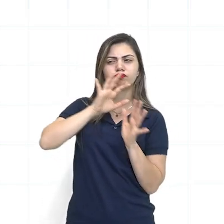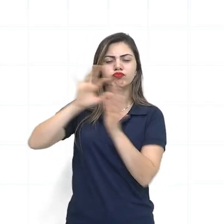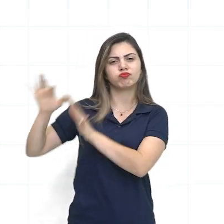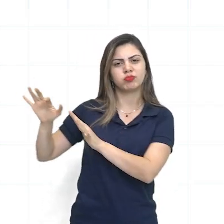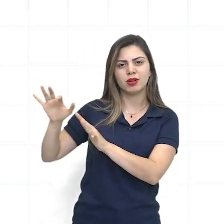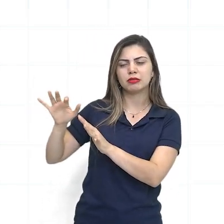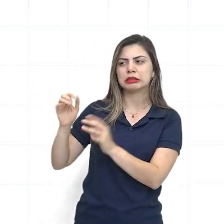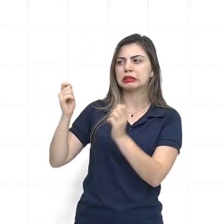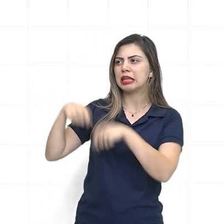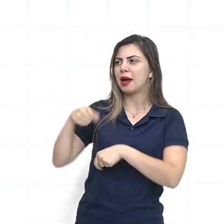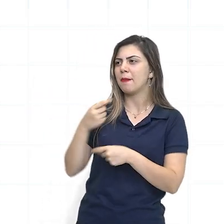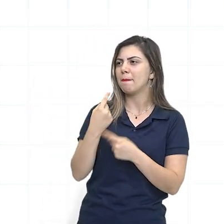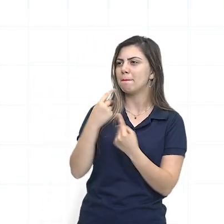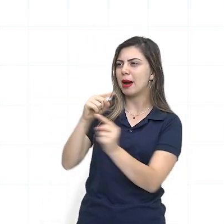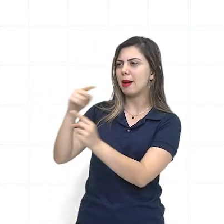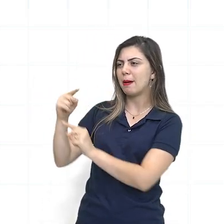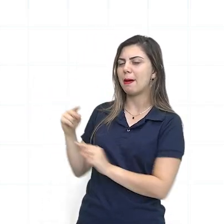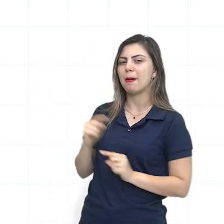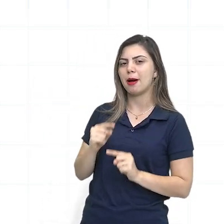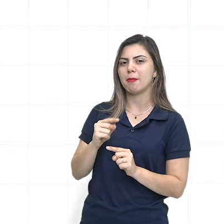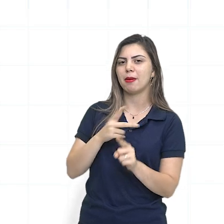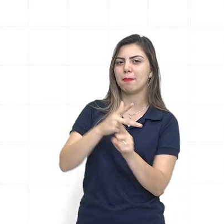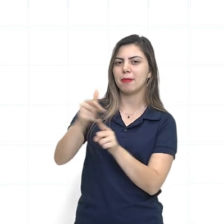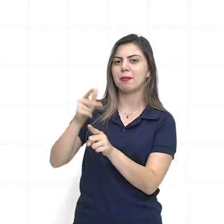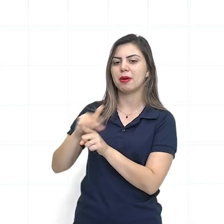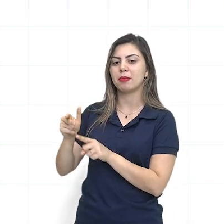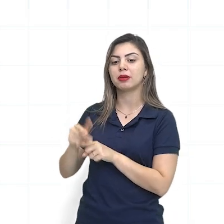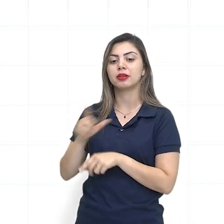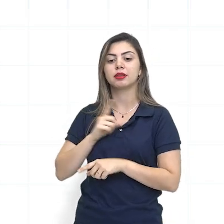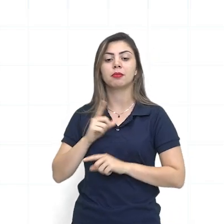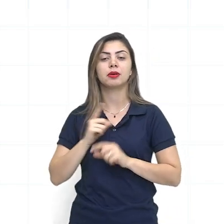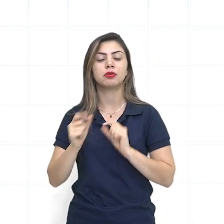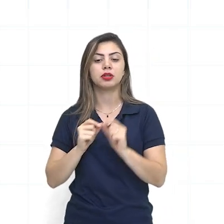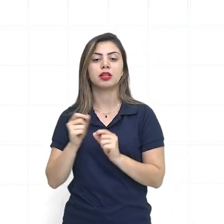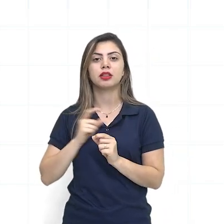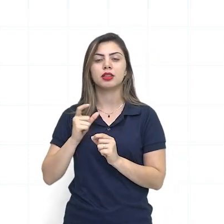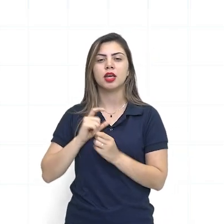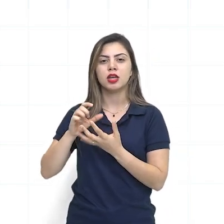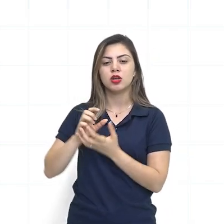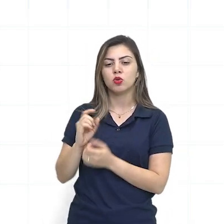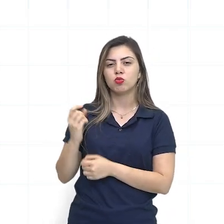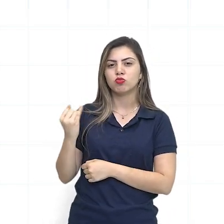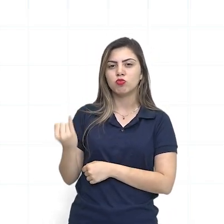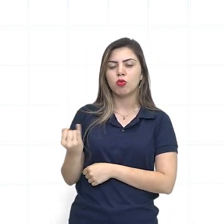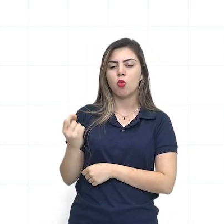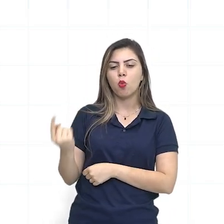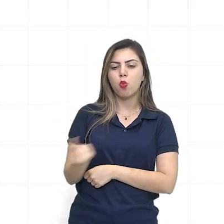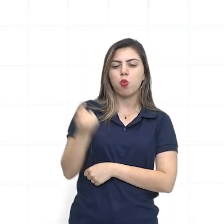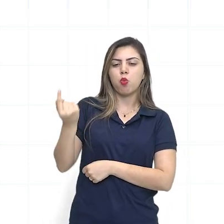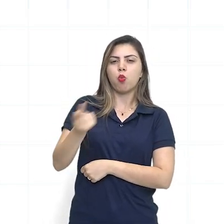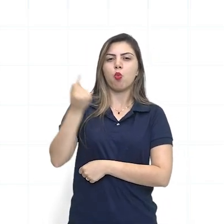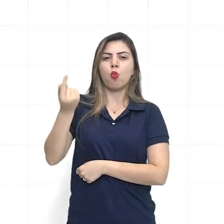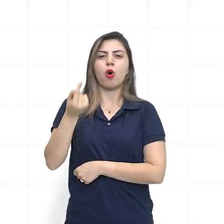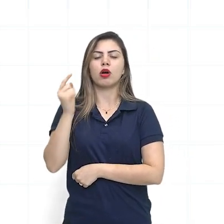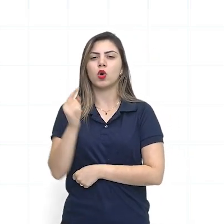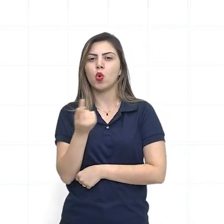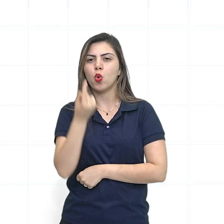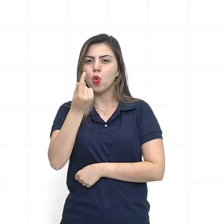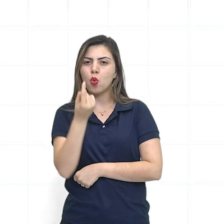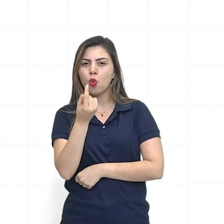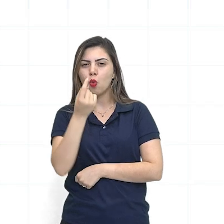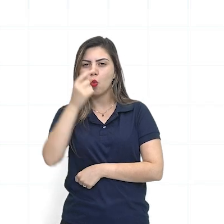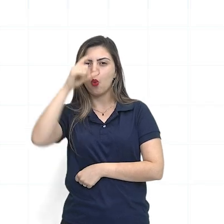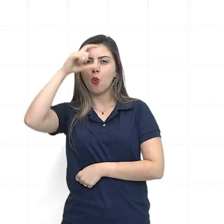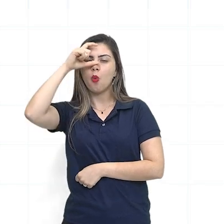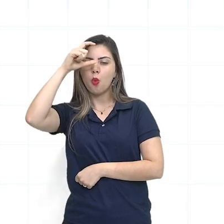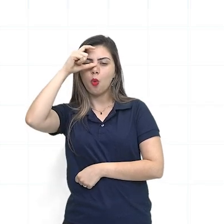Ciclope. Então, o gigante Ciclope é aquele ser que ele tem um olho no meio da testa. E as sereias também,